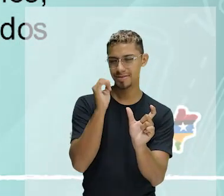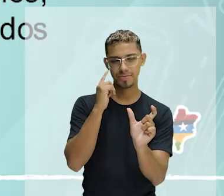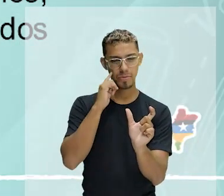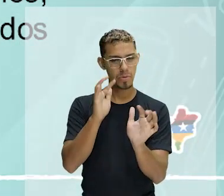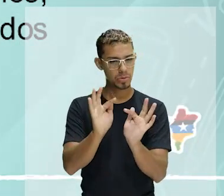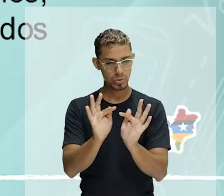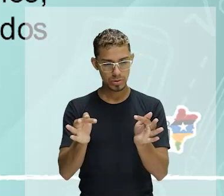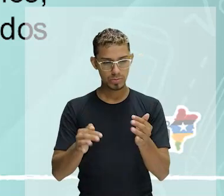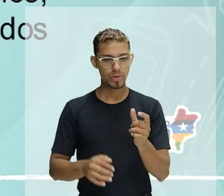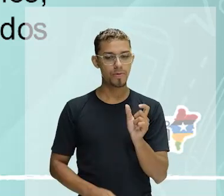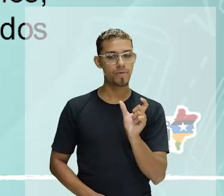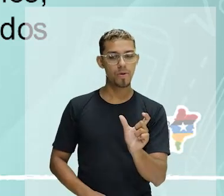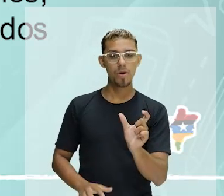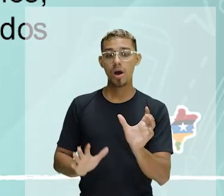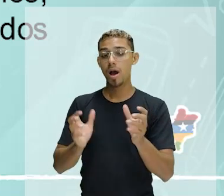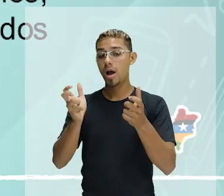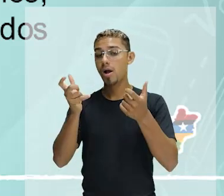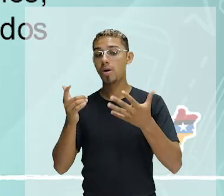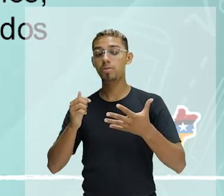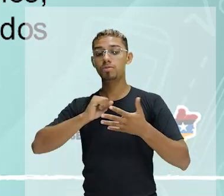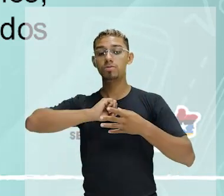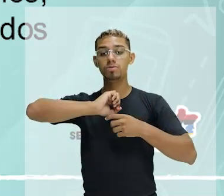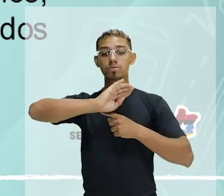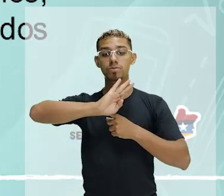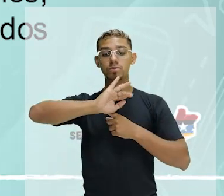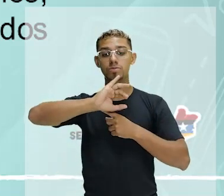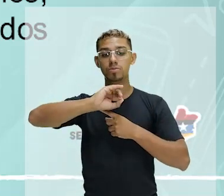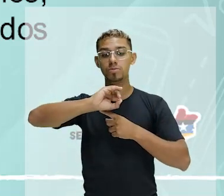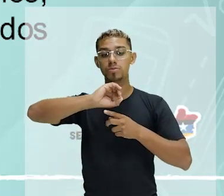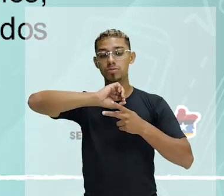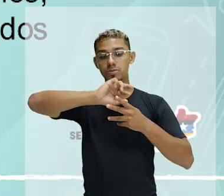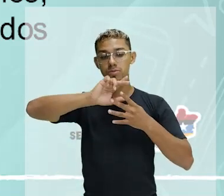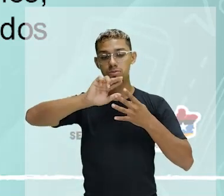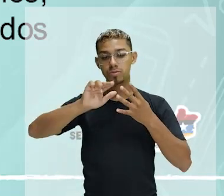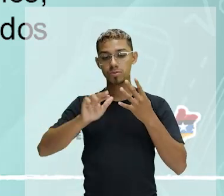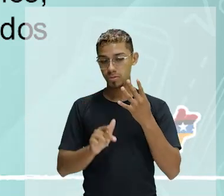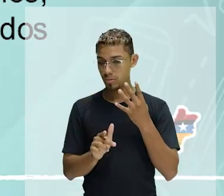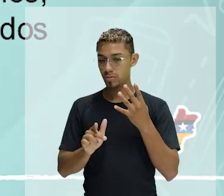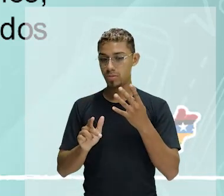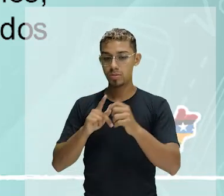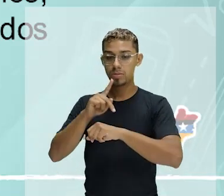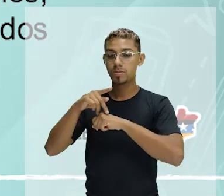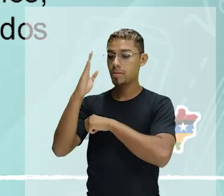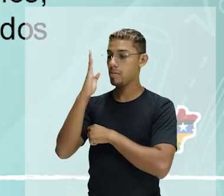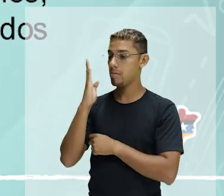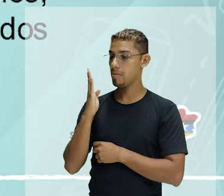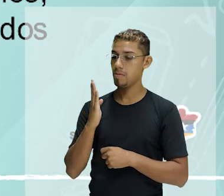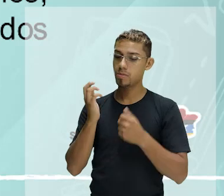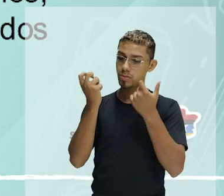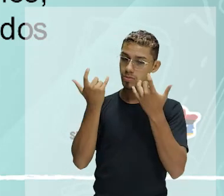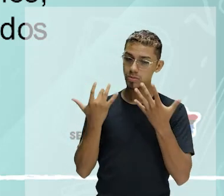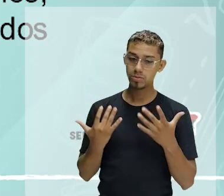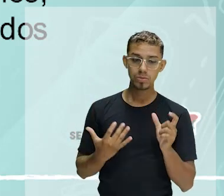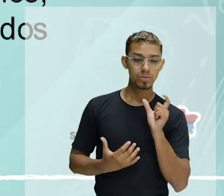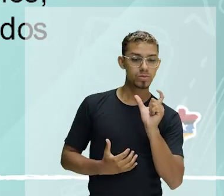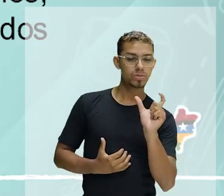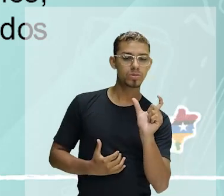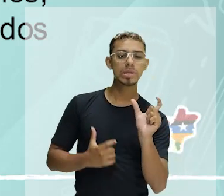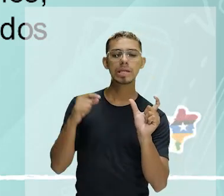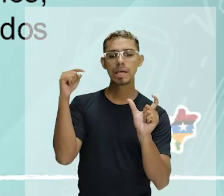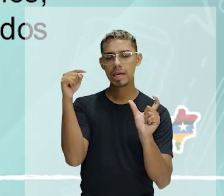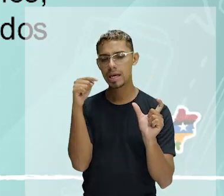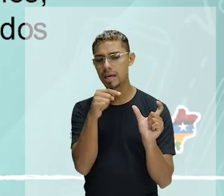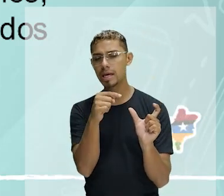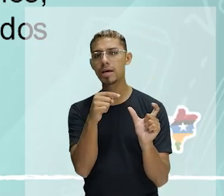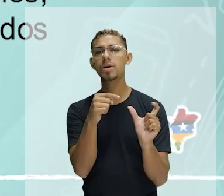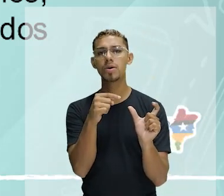aí algumas questões sobre a biodiversidade brasileira, né? Falamos que o Brasil é um país aí, quando a gente fala de recursos naturais, riquíssimo,